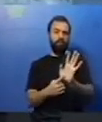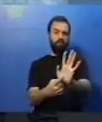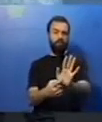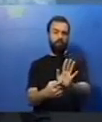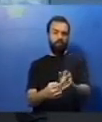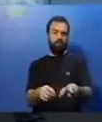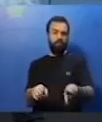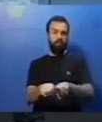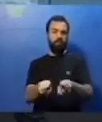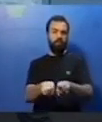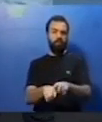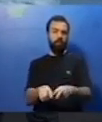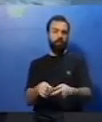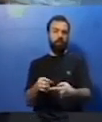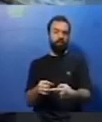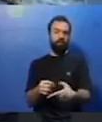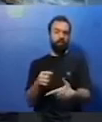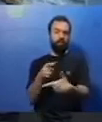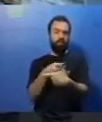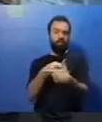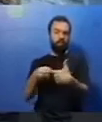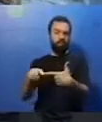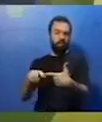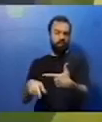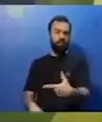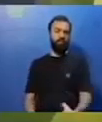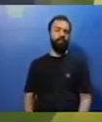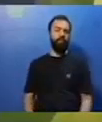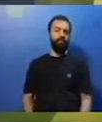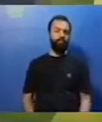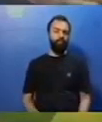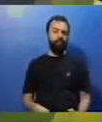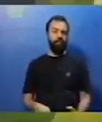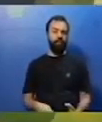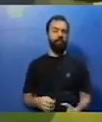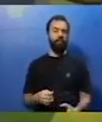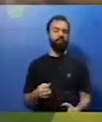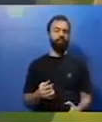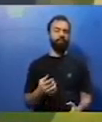Bom, vamos mudar um pouco. Escreva a fração